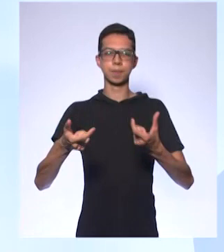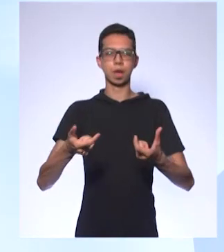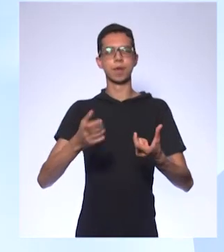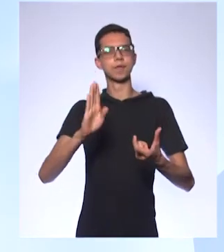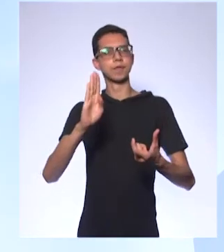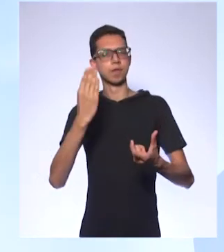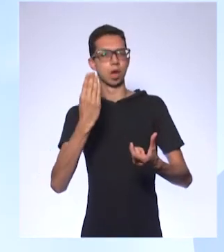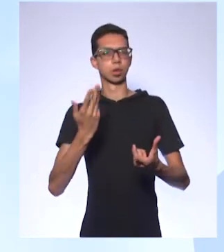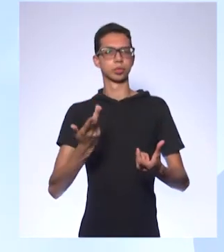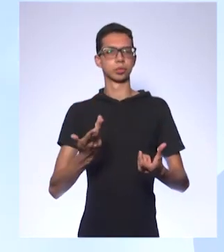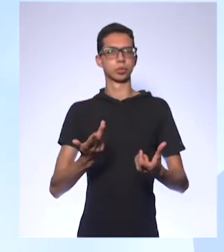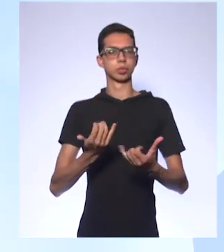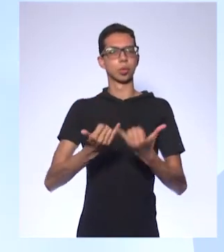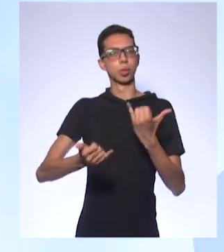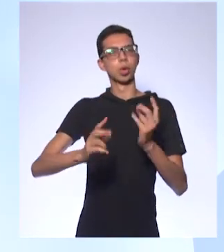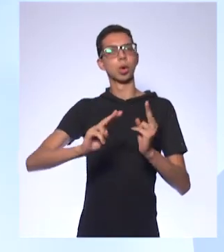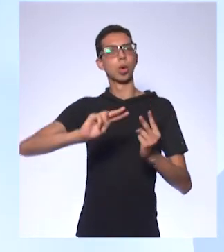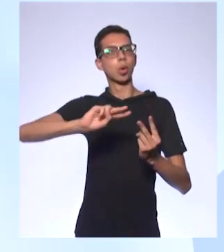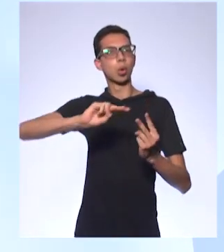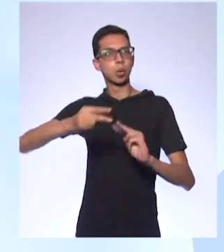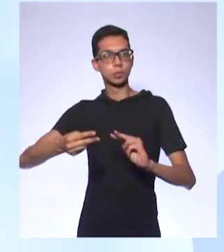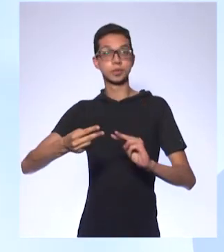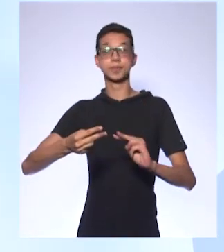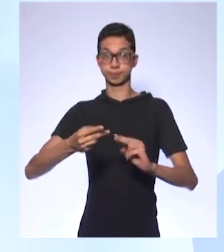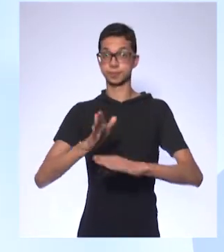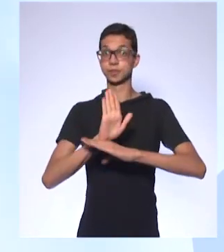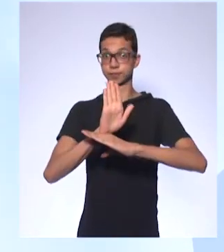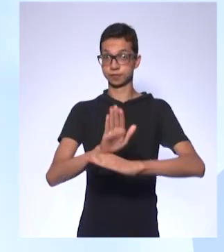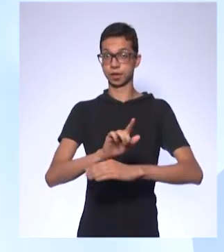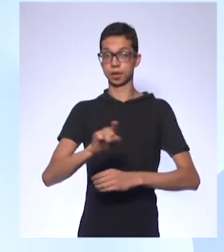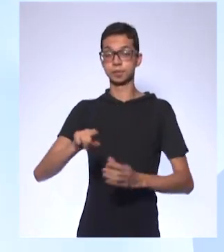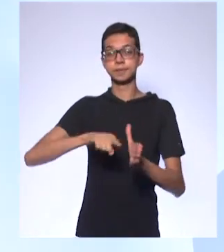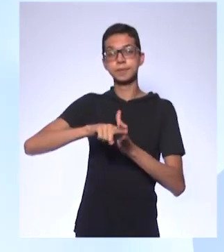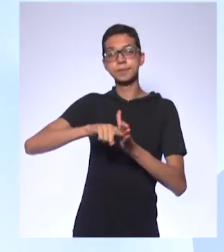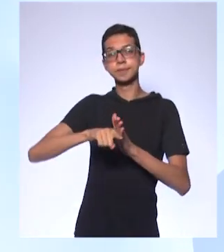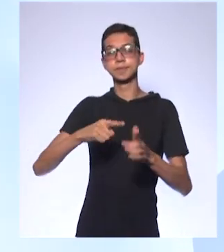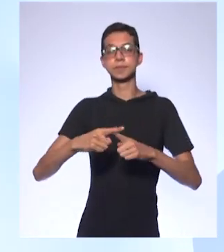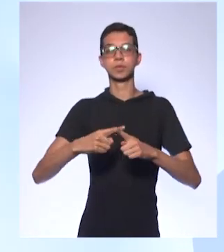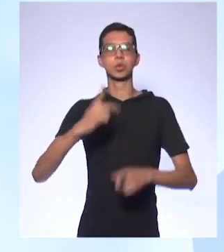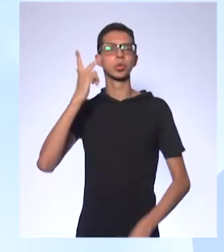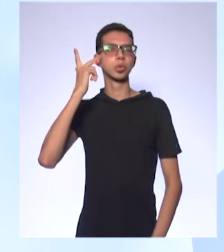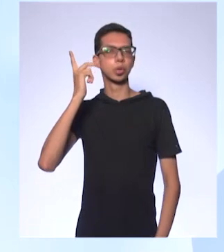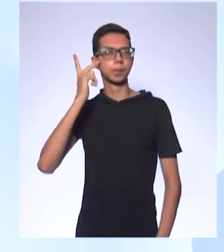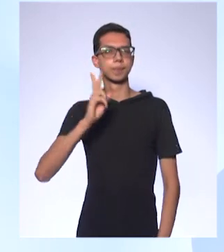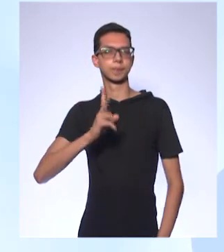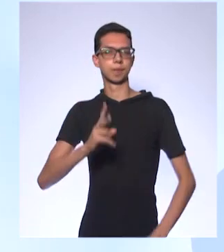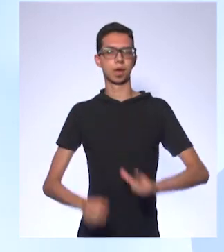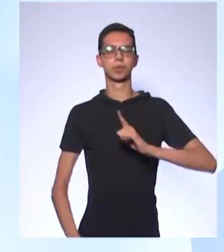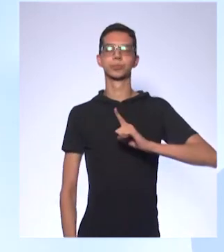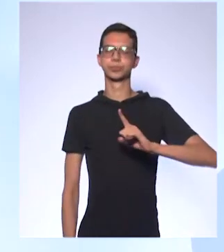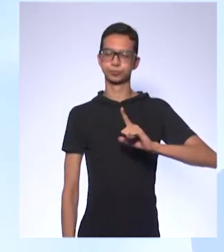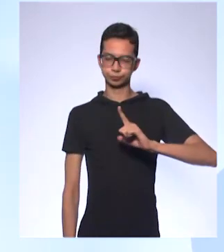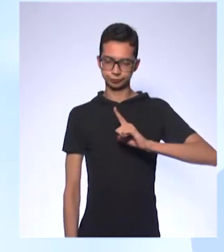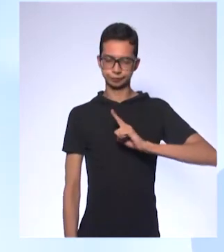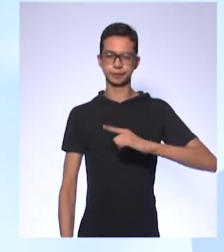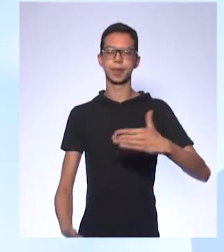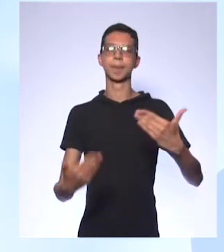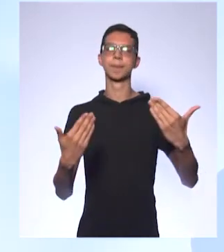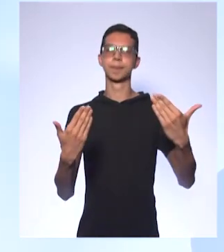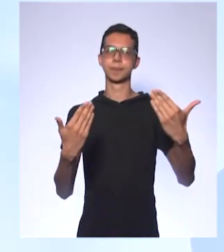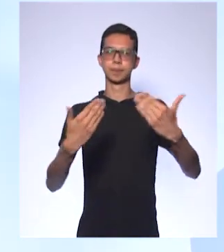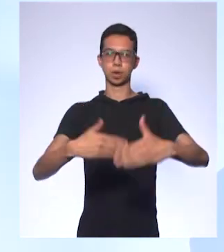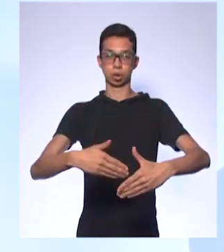falsos cognatos, isso vai ajudar vocês bastante, porque isso é comum cair, é possível cair, na